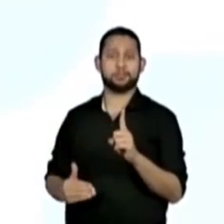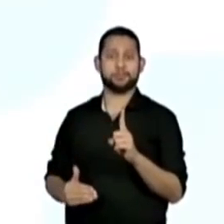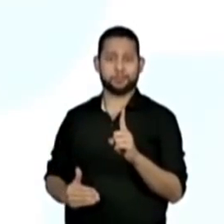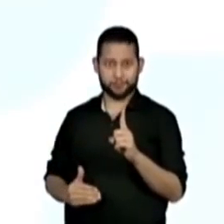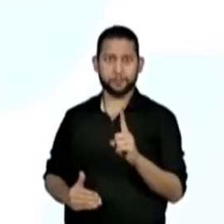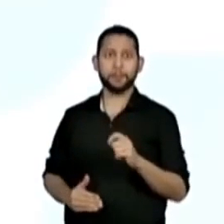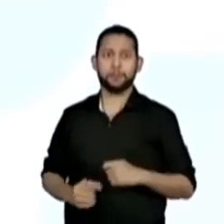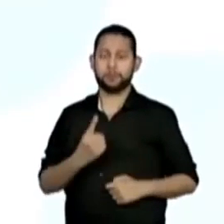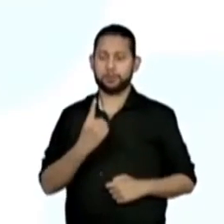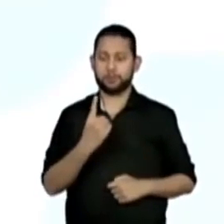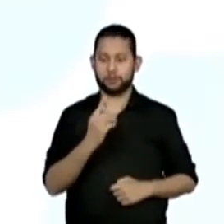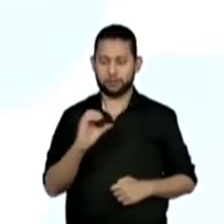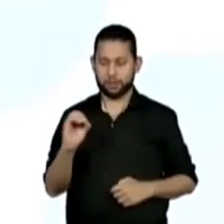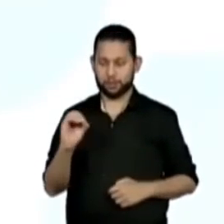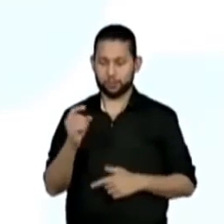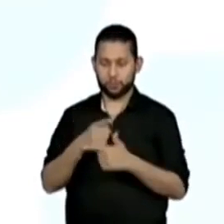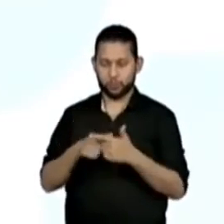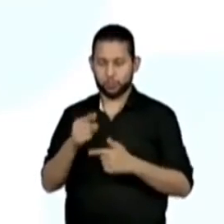50